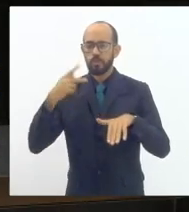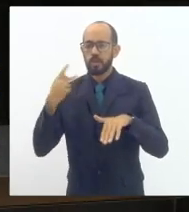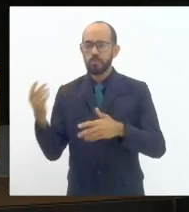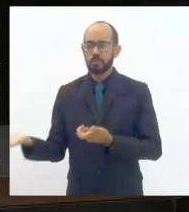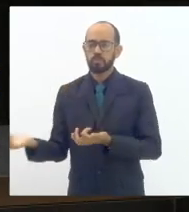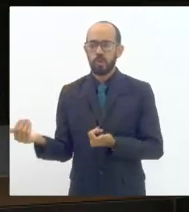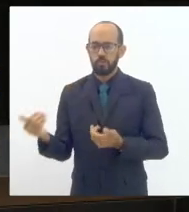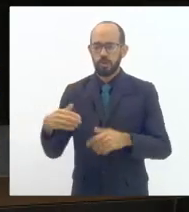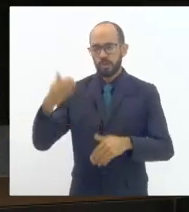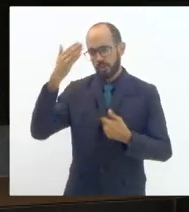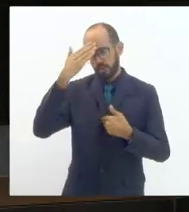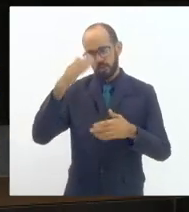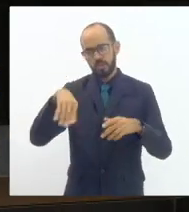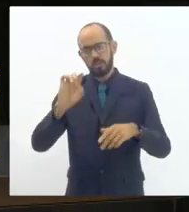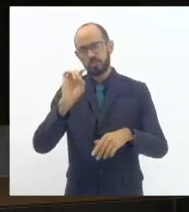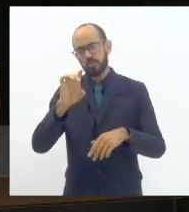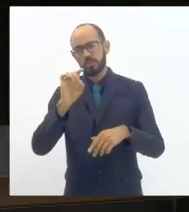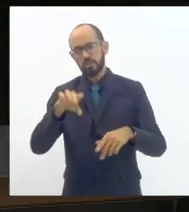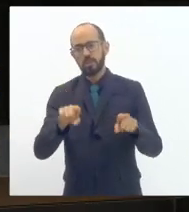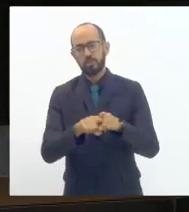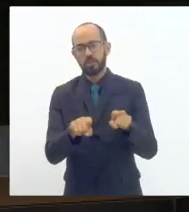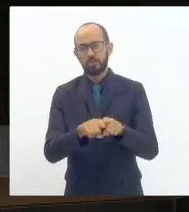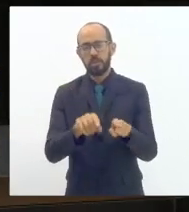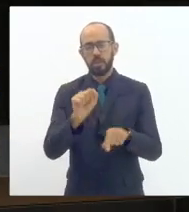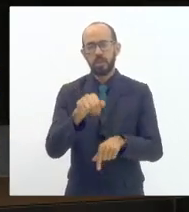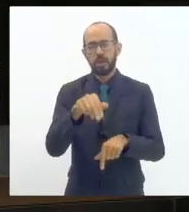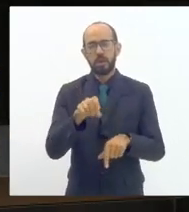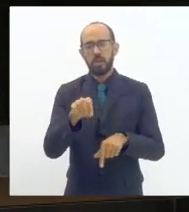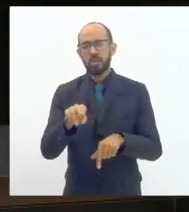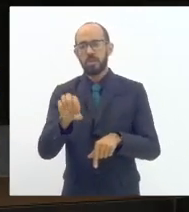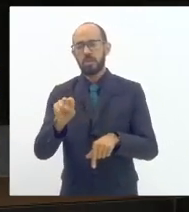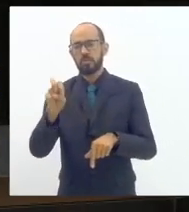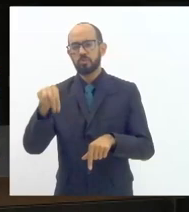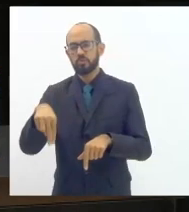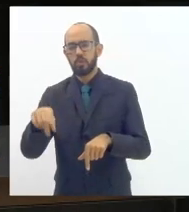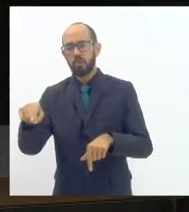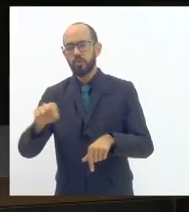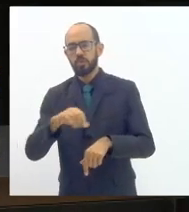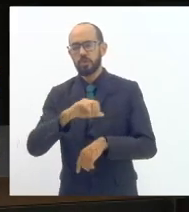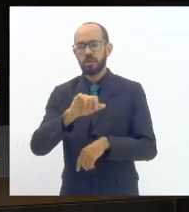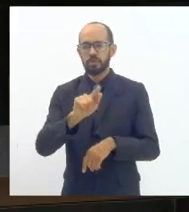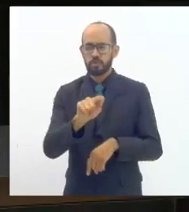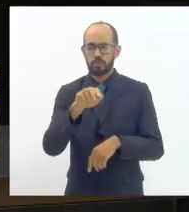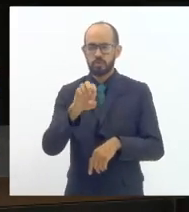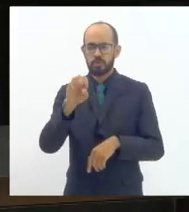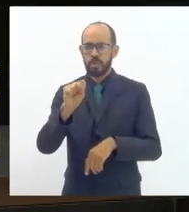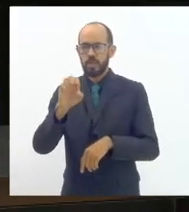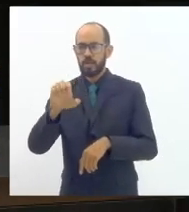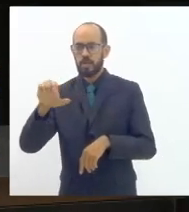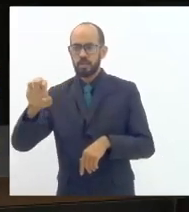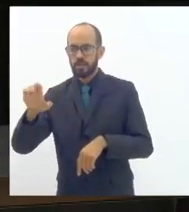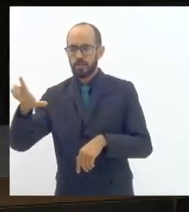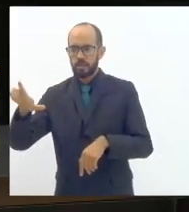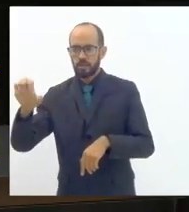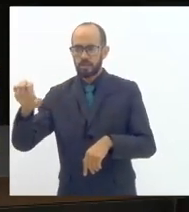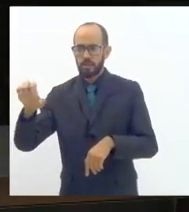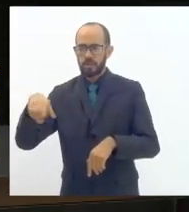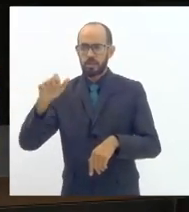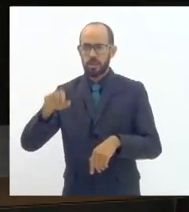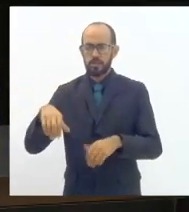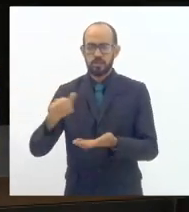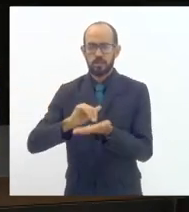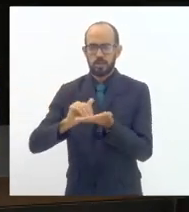Gostaria de um agradecimento especial e saudar o Anderson e a Gisele, que também fazem parte da Secretaria de Educação, trabalhando conosco